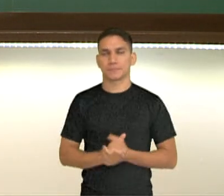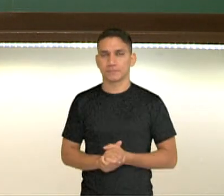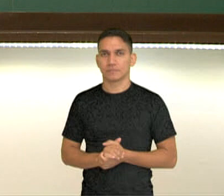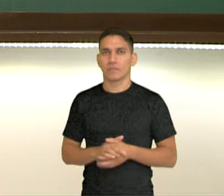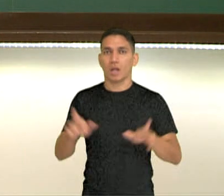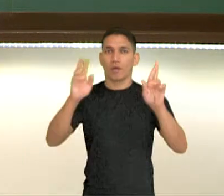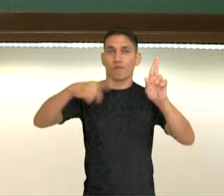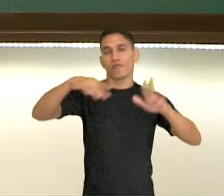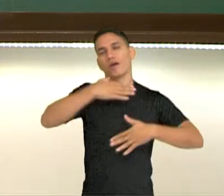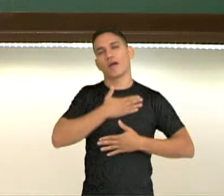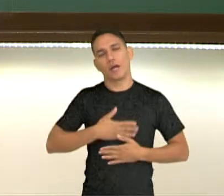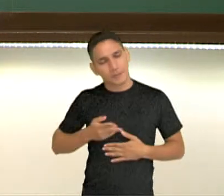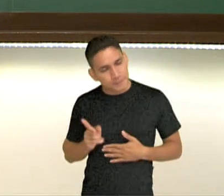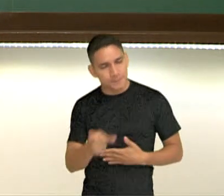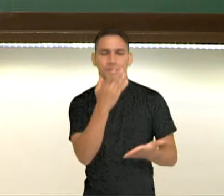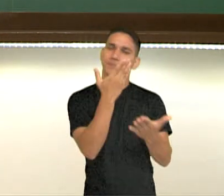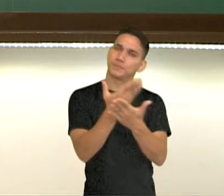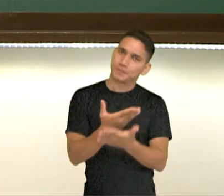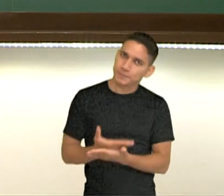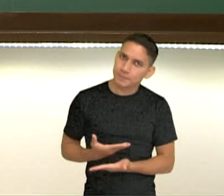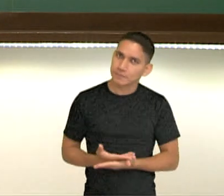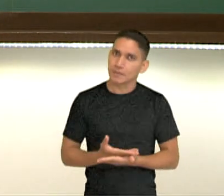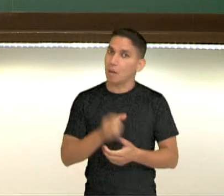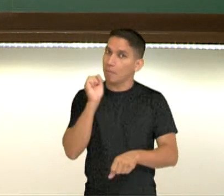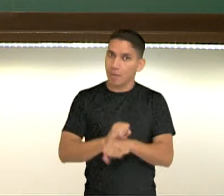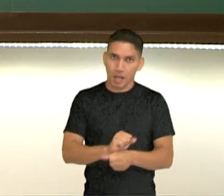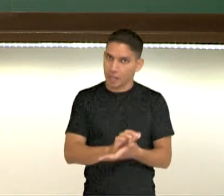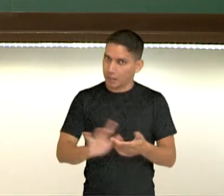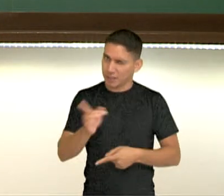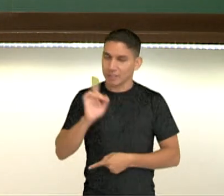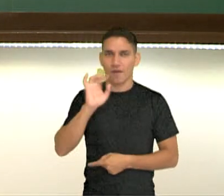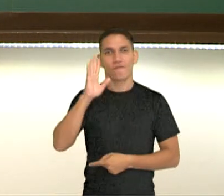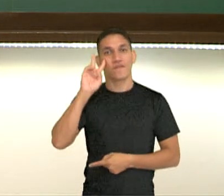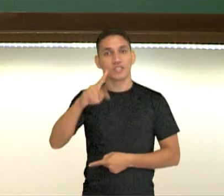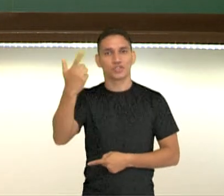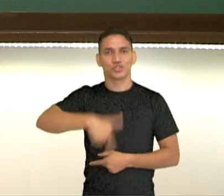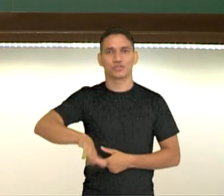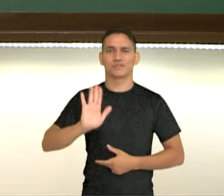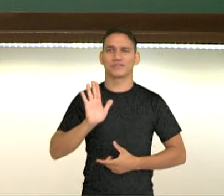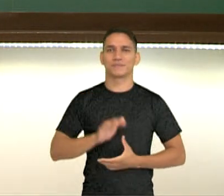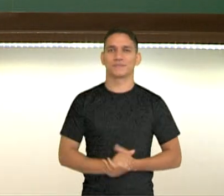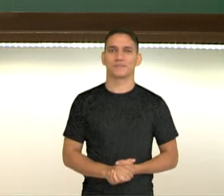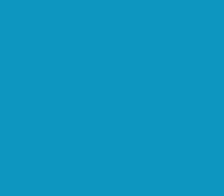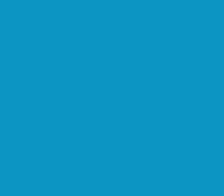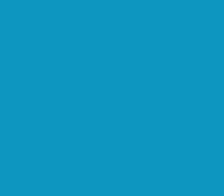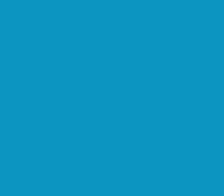quadrante. Eu espero que vocês continuem estudando, não deixem de fazer esses exercícios e a gente se vê na próxima aula.